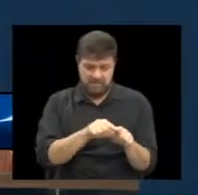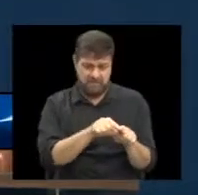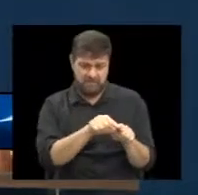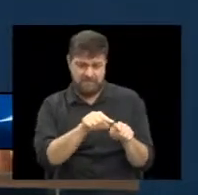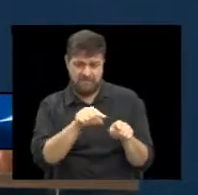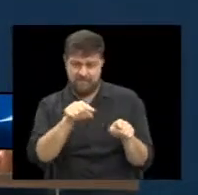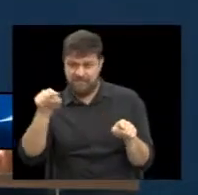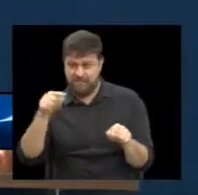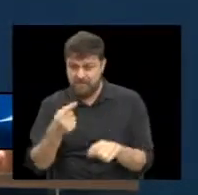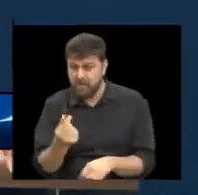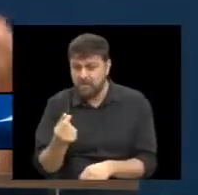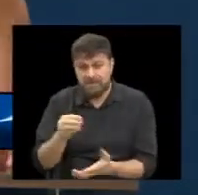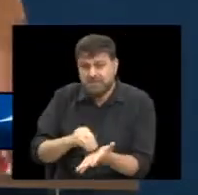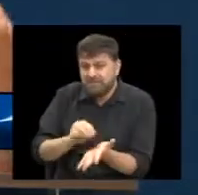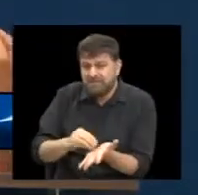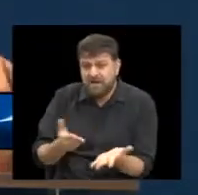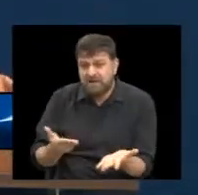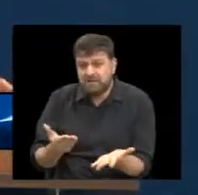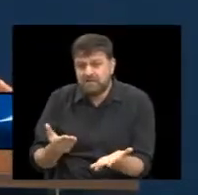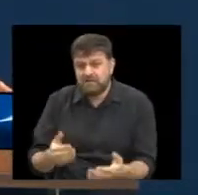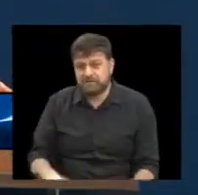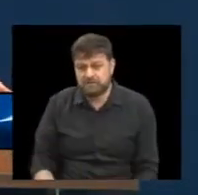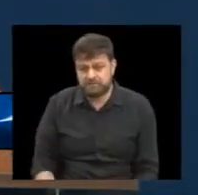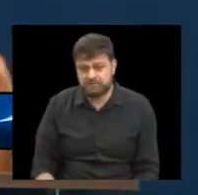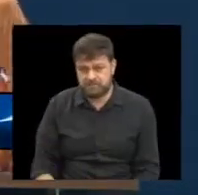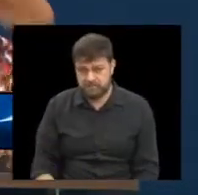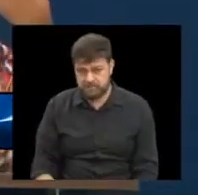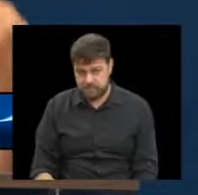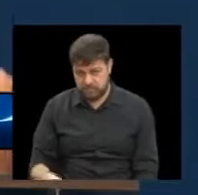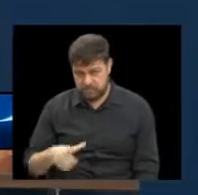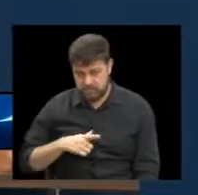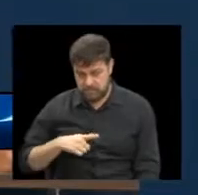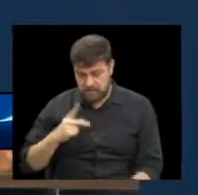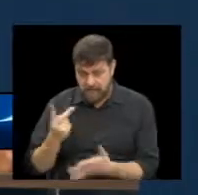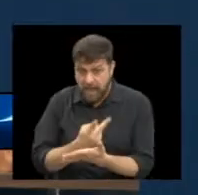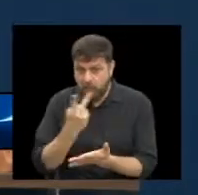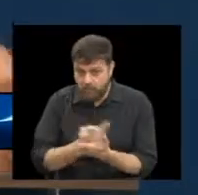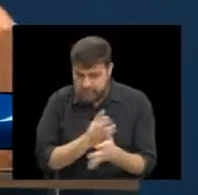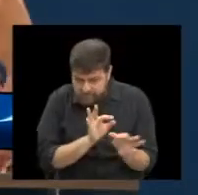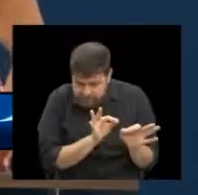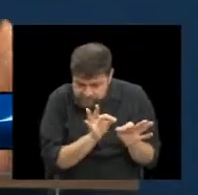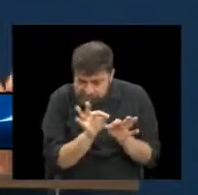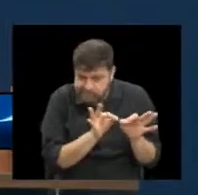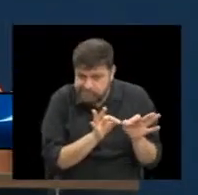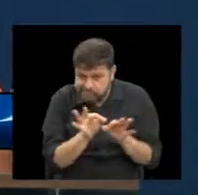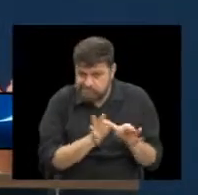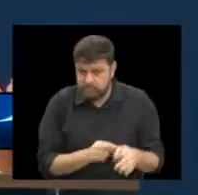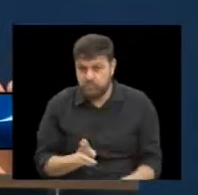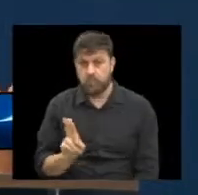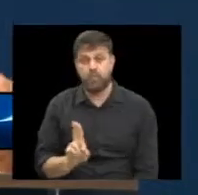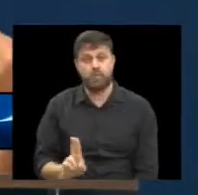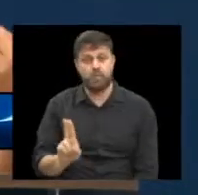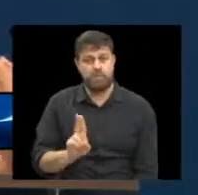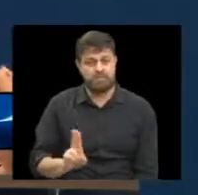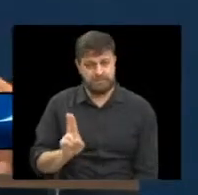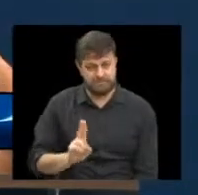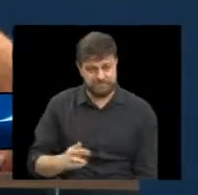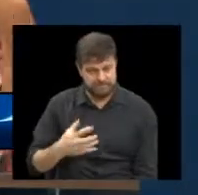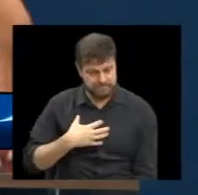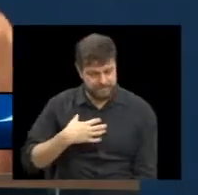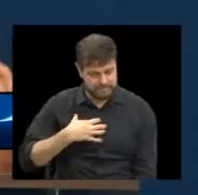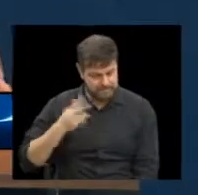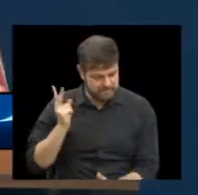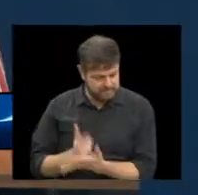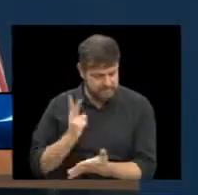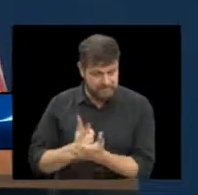não acontece na prática. E não por acaso, esse erro programado tem sido usado de uma forma